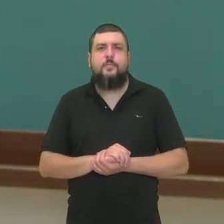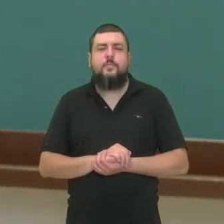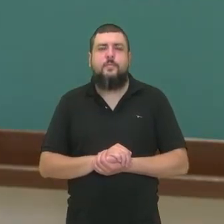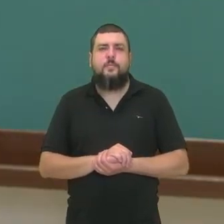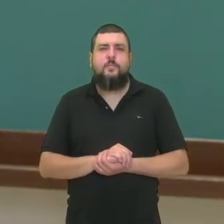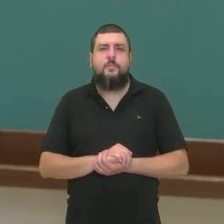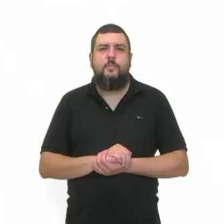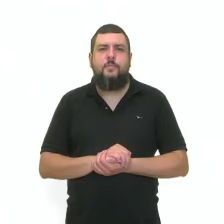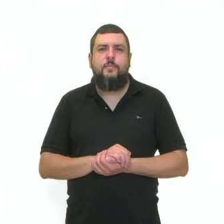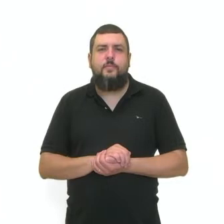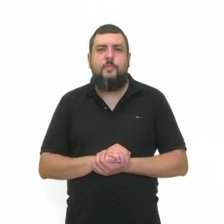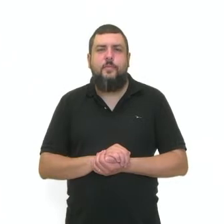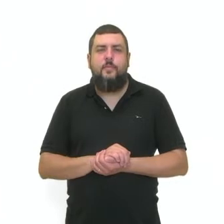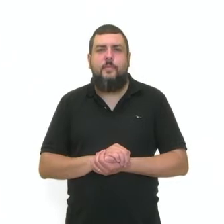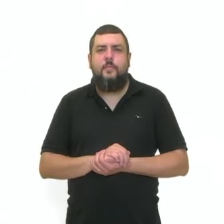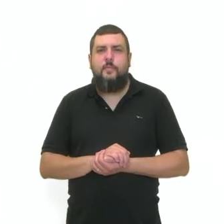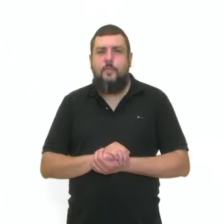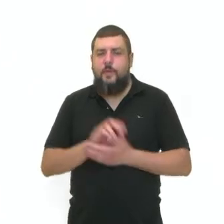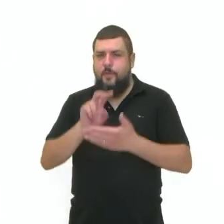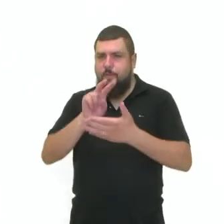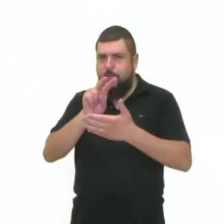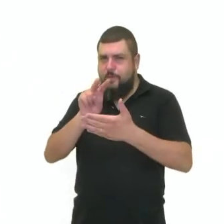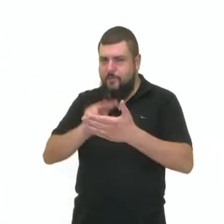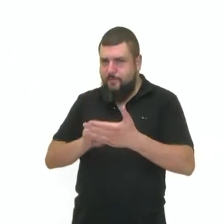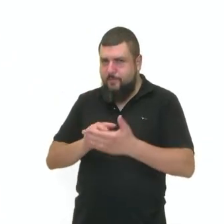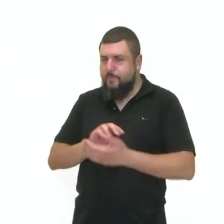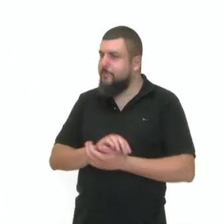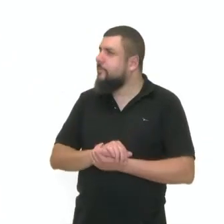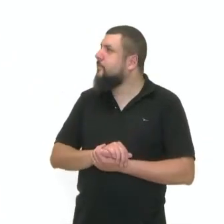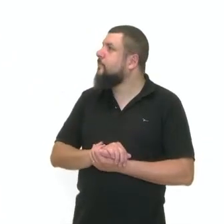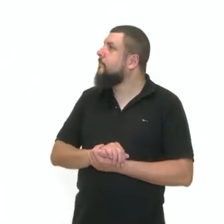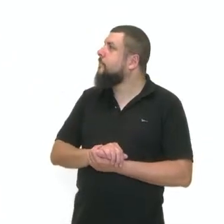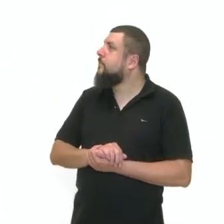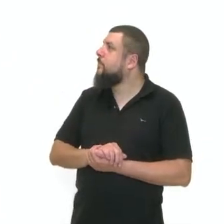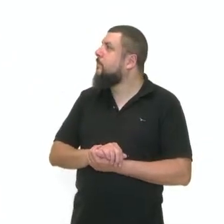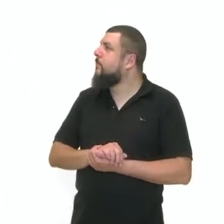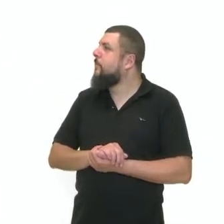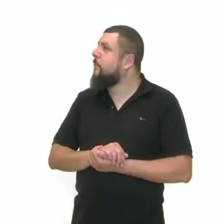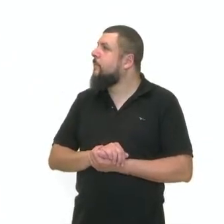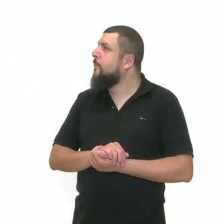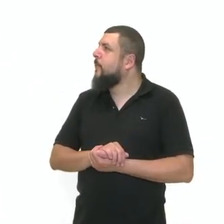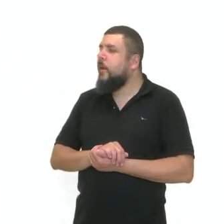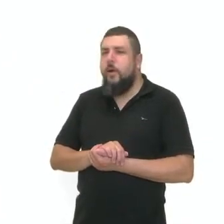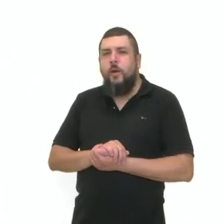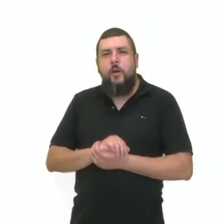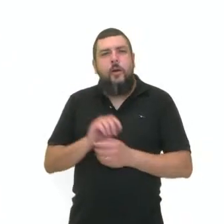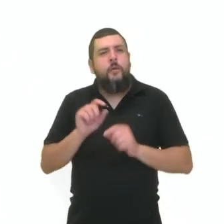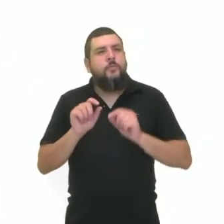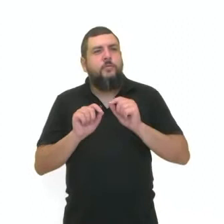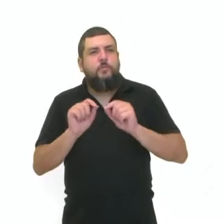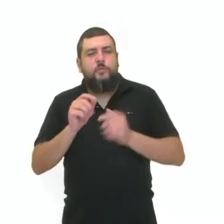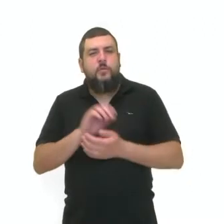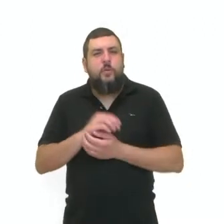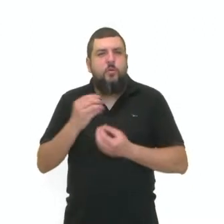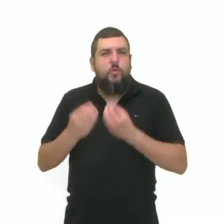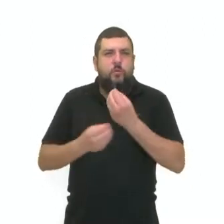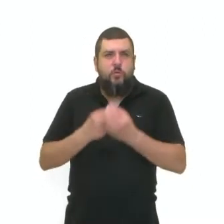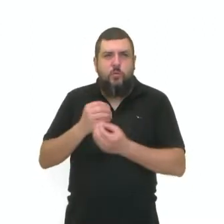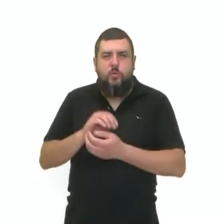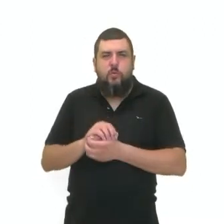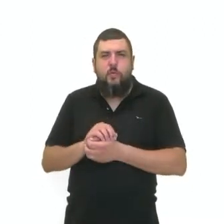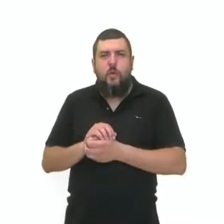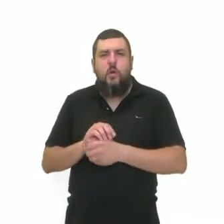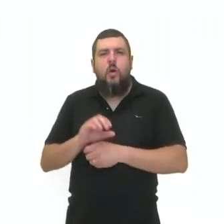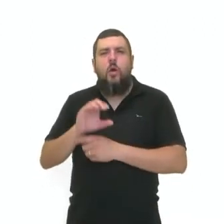A ciranda é formada por um compasso, né, um quaternário, mas o que é isso? Né? O que é esse compasso? O compasso é uma unidade